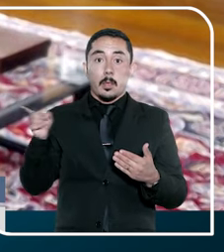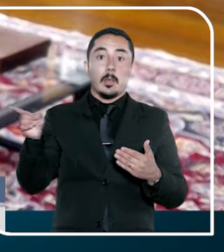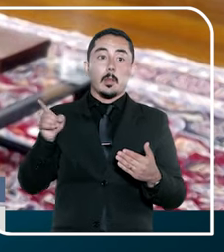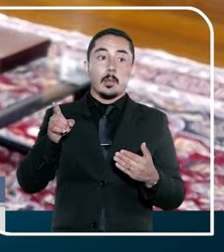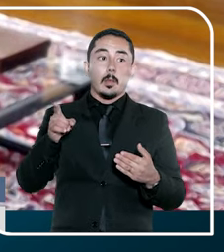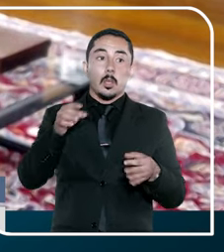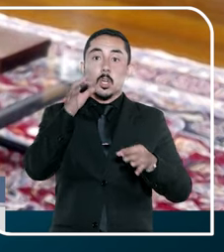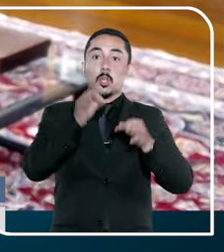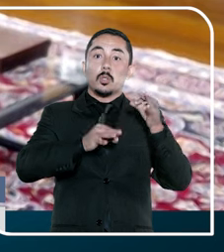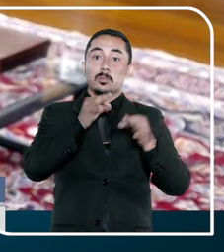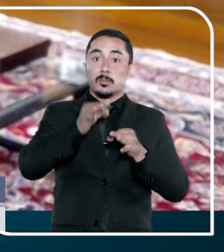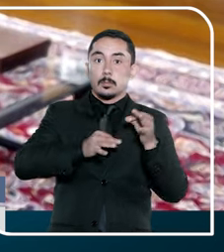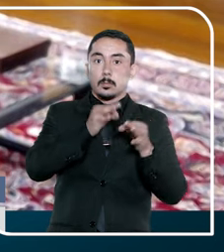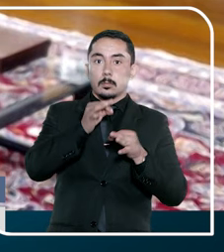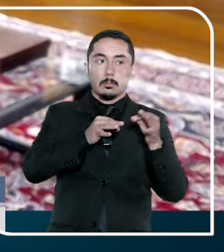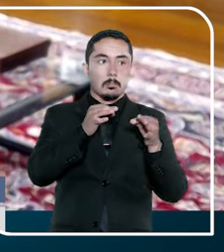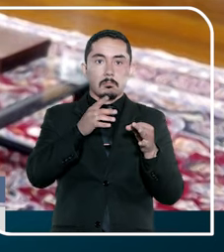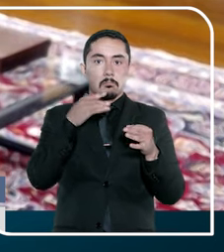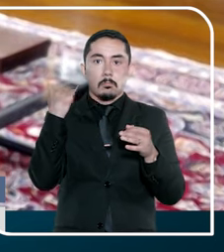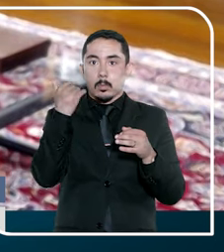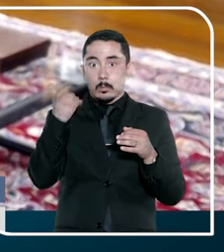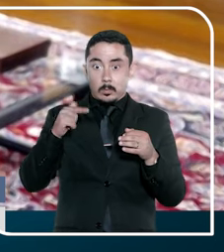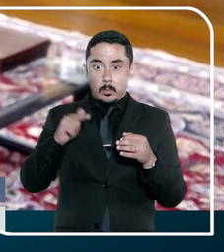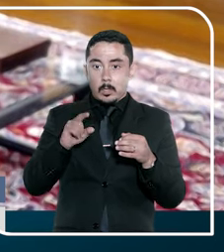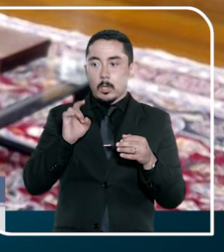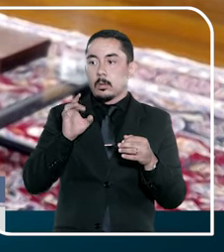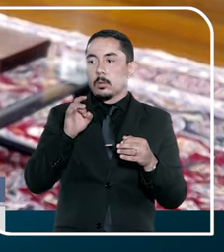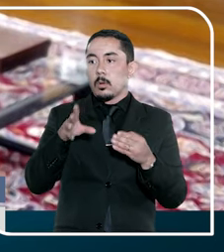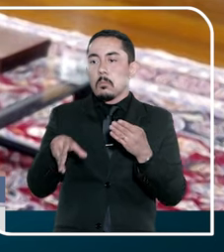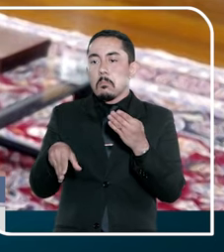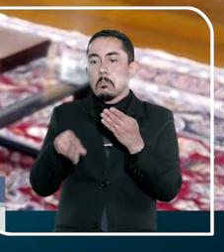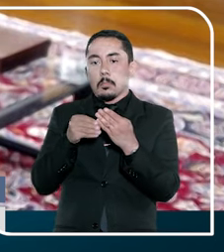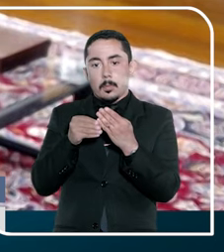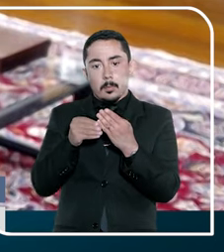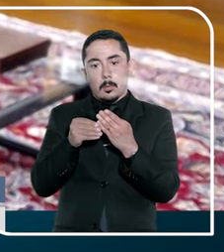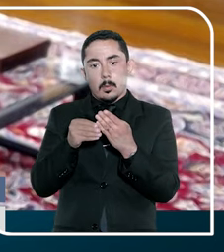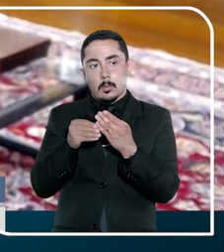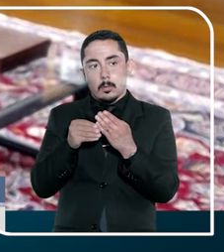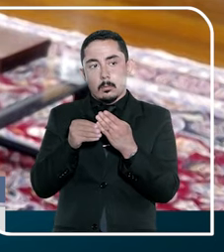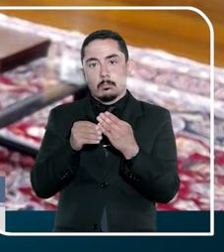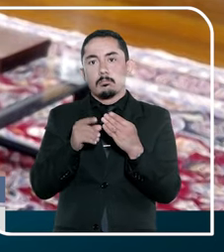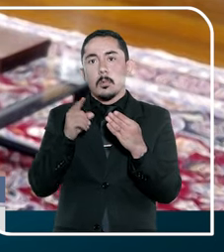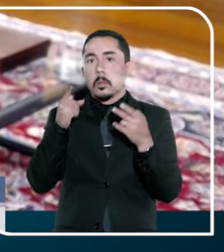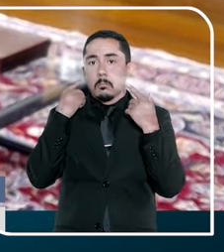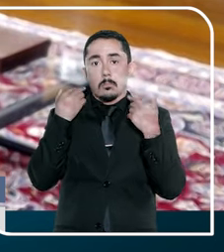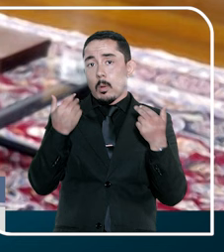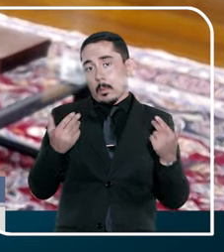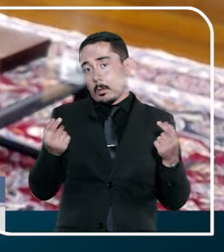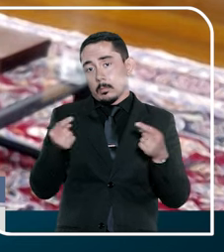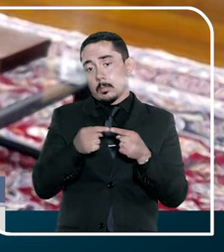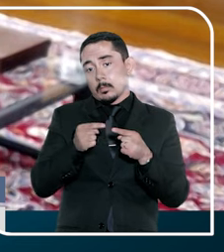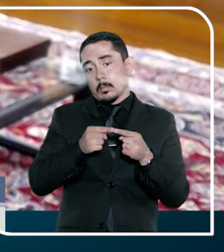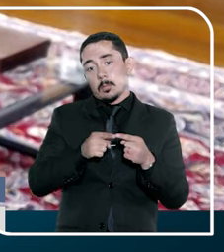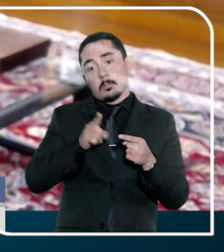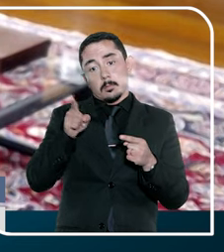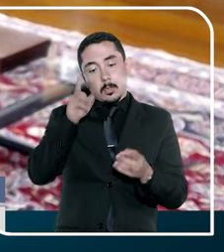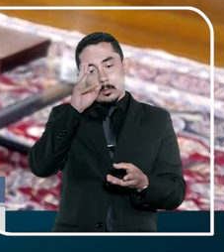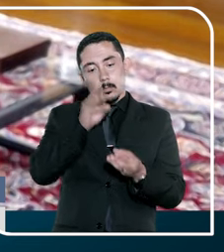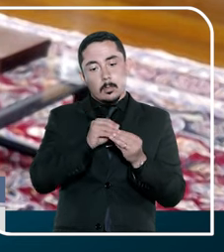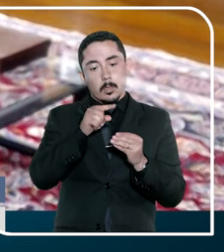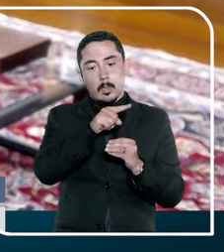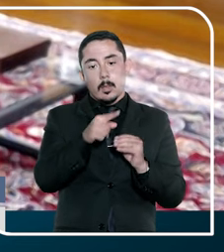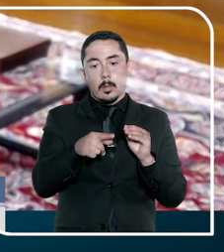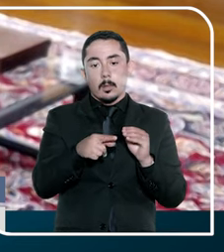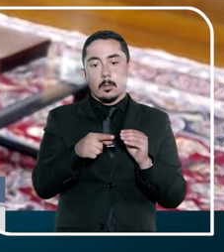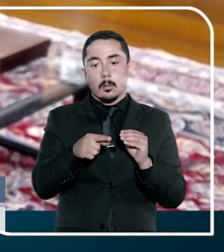arrependimento posterior vai apenas reforçar algo que já seria natural que é seria o reconhecimento da